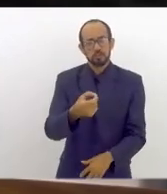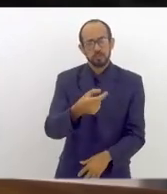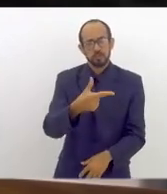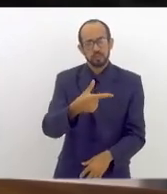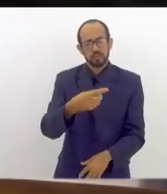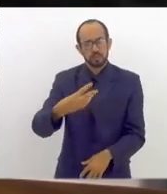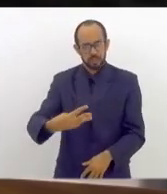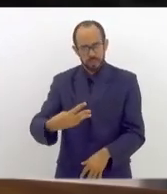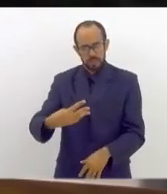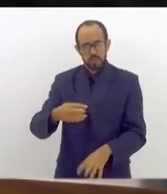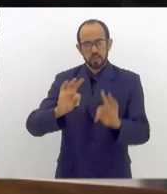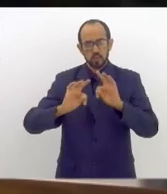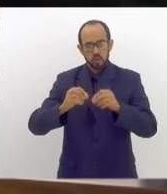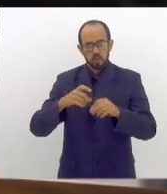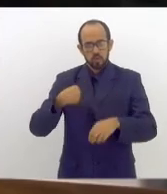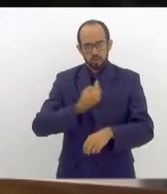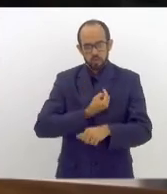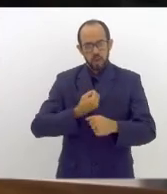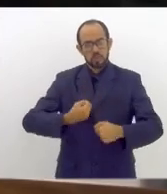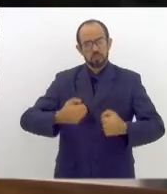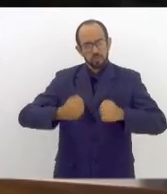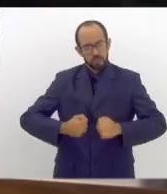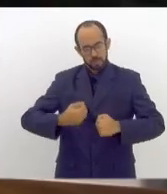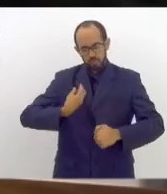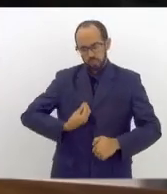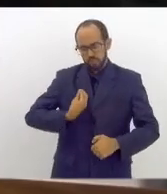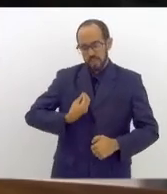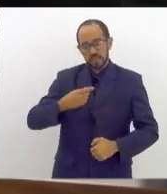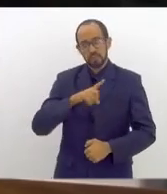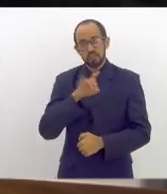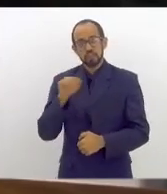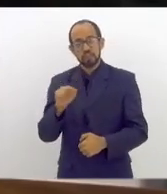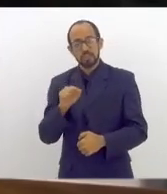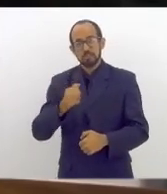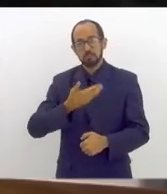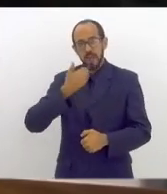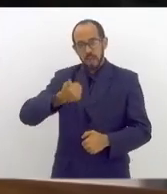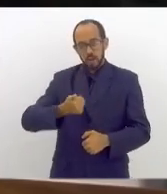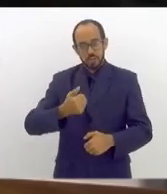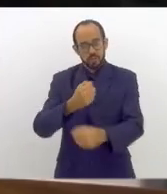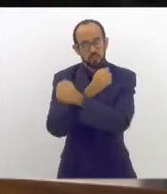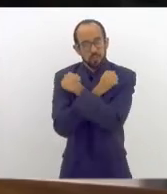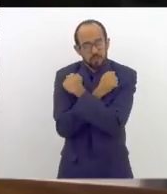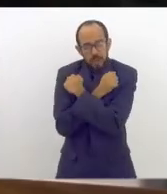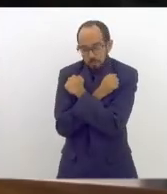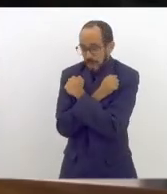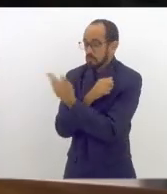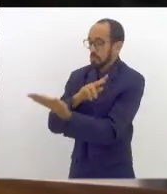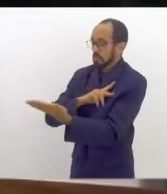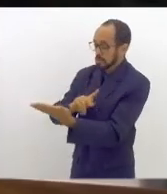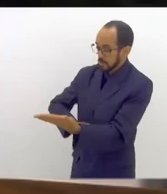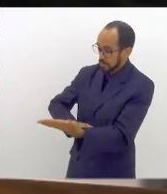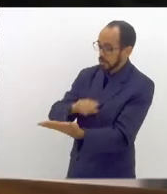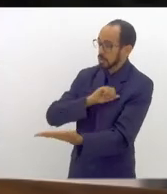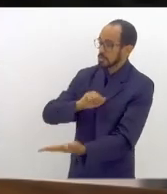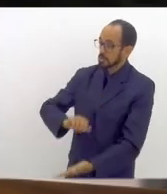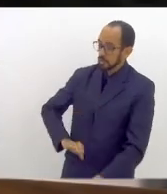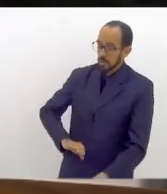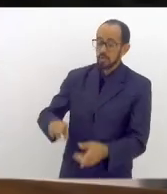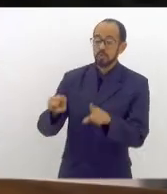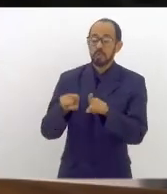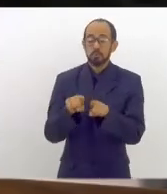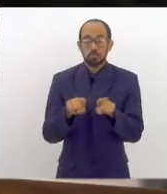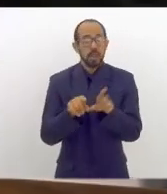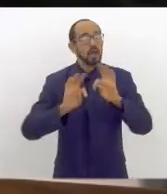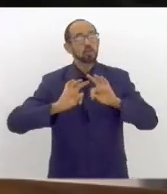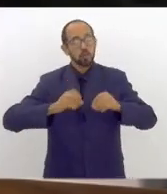todo todos nós possamos viver dias melhores com muita paz um forte abraço ao presidente André siciliano e a todos os